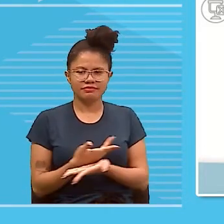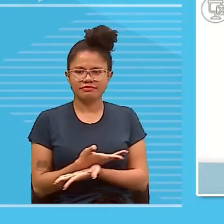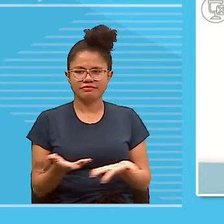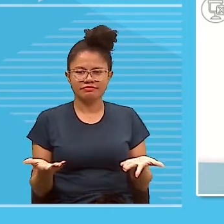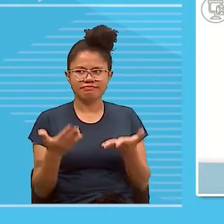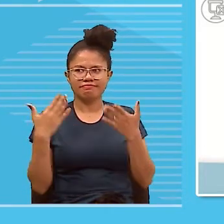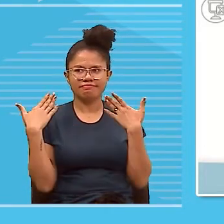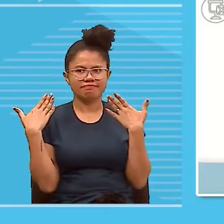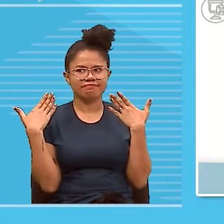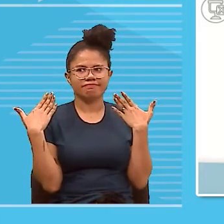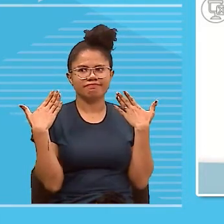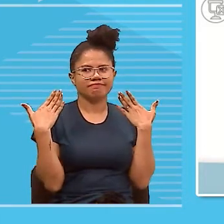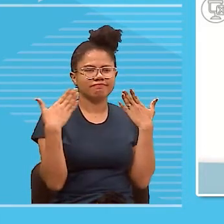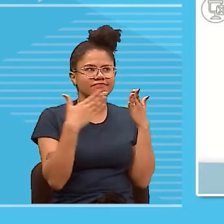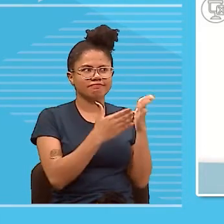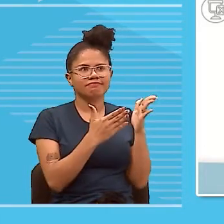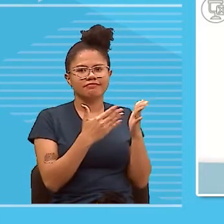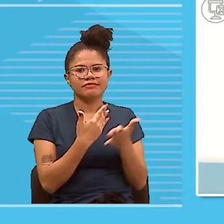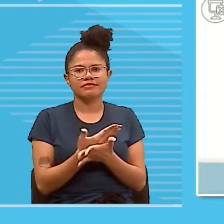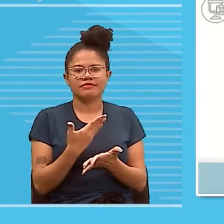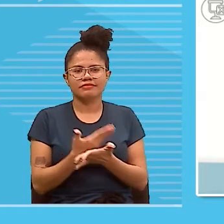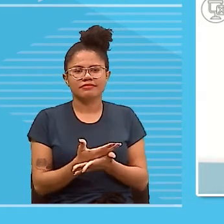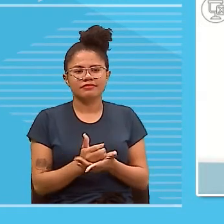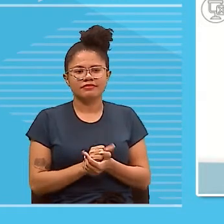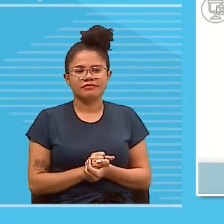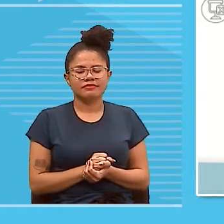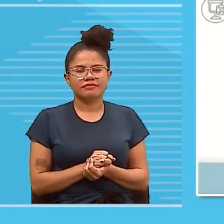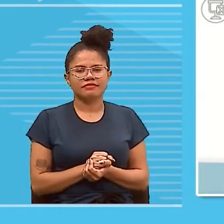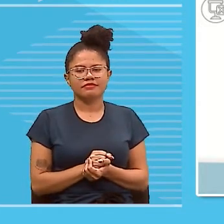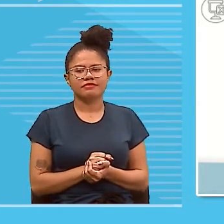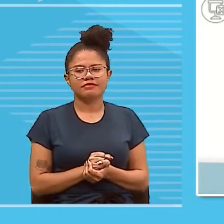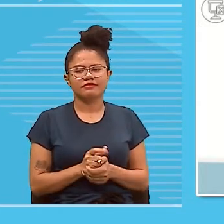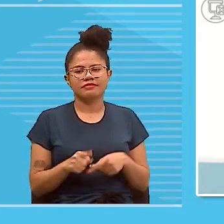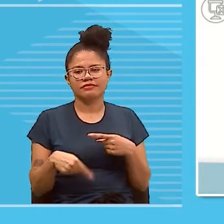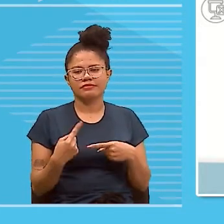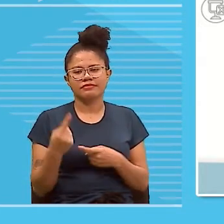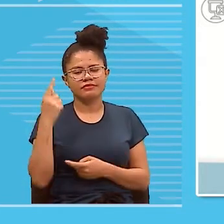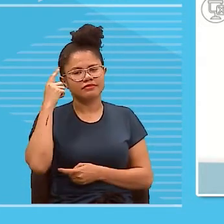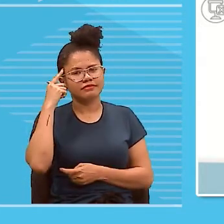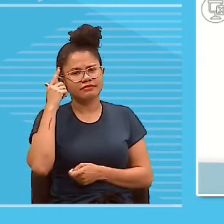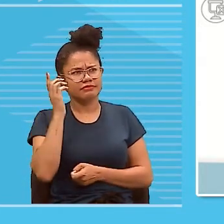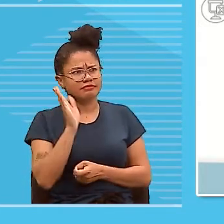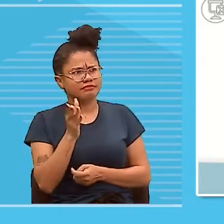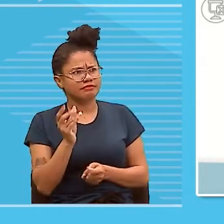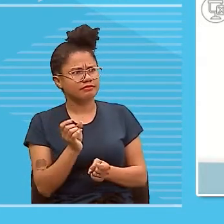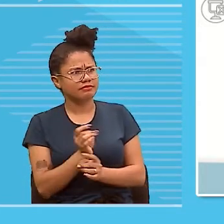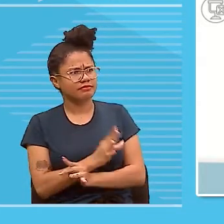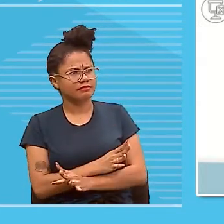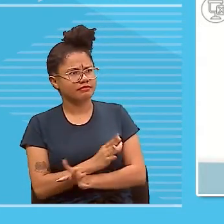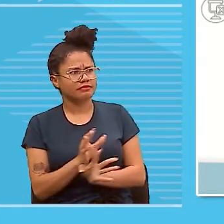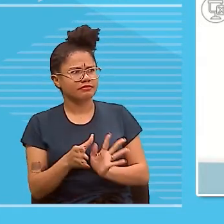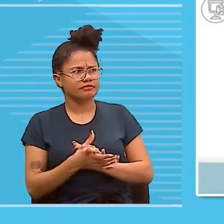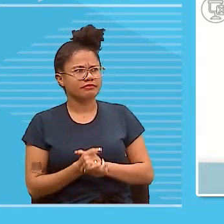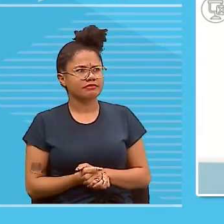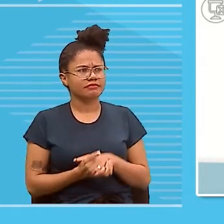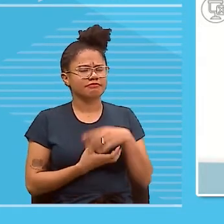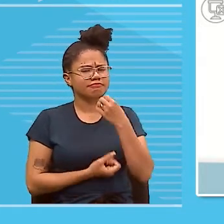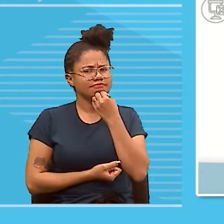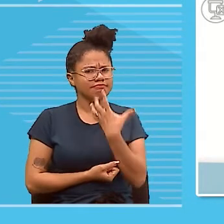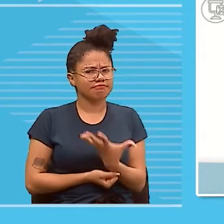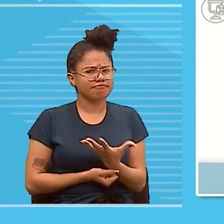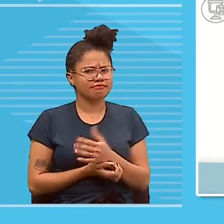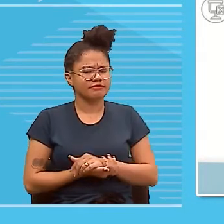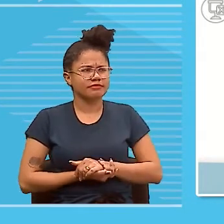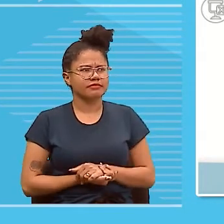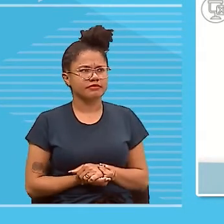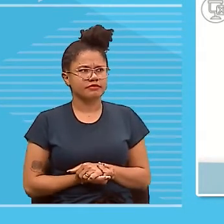está vidradão ali na aula né quando pensa que não Ei já acabou ou tava tão bom